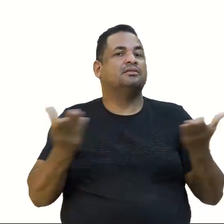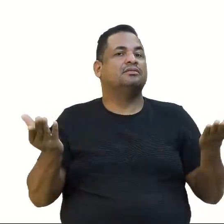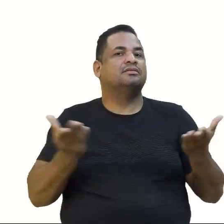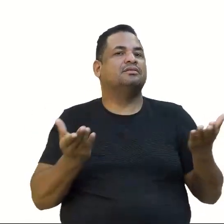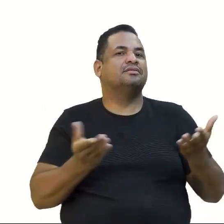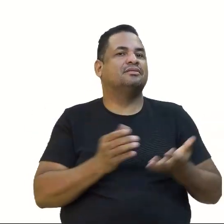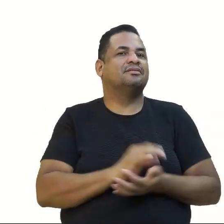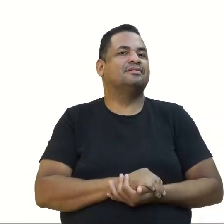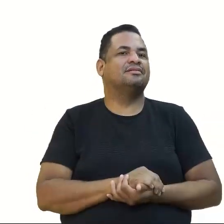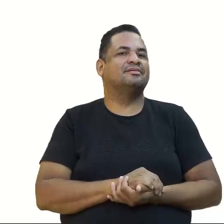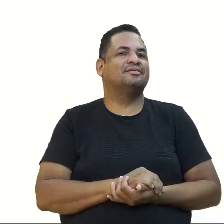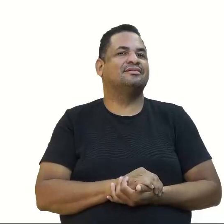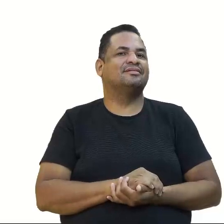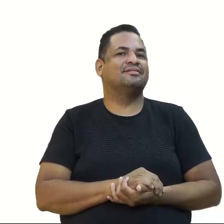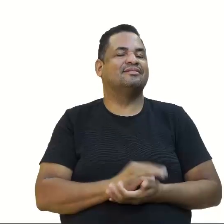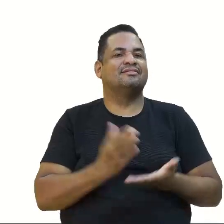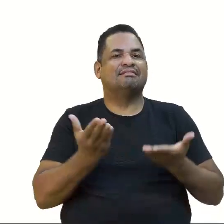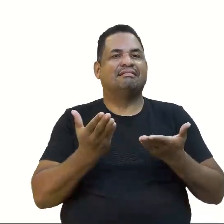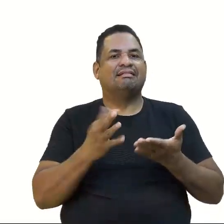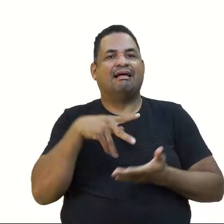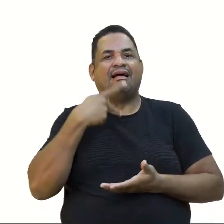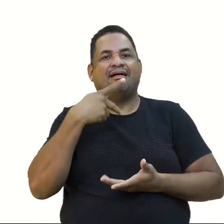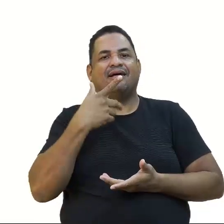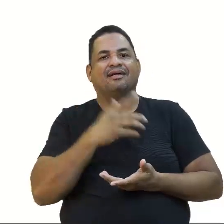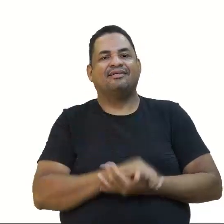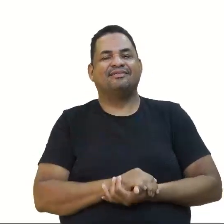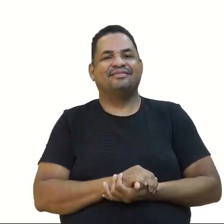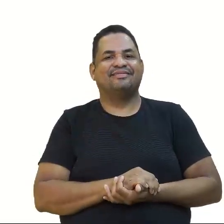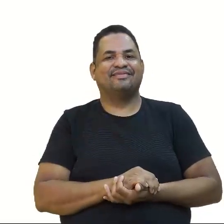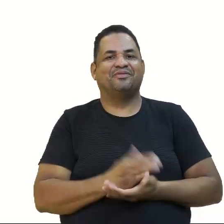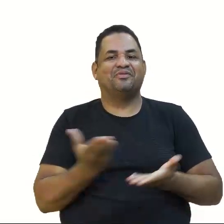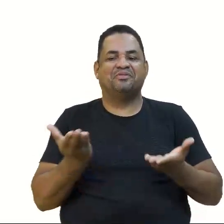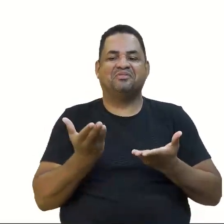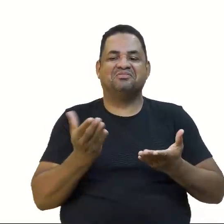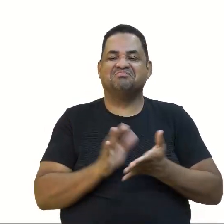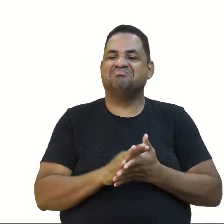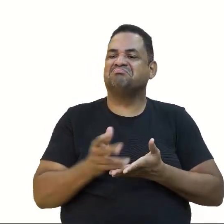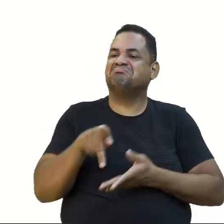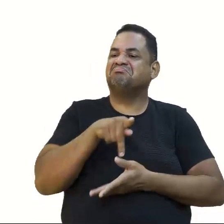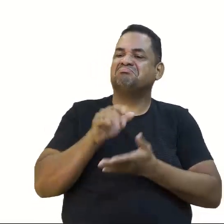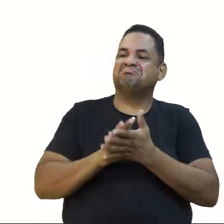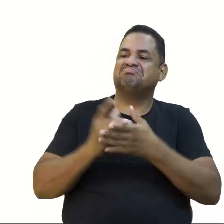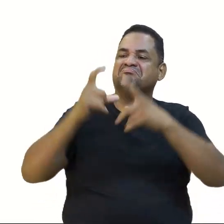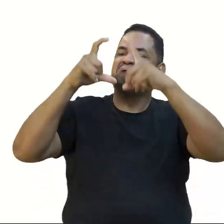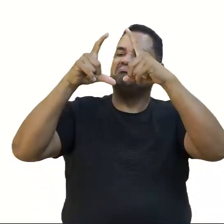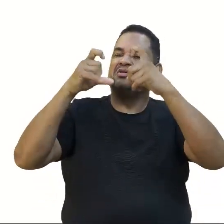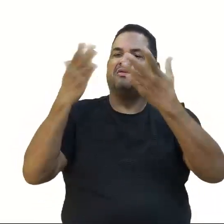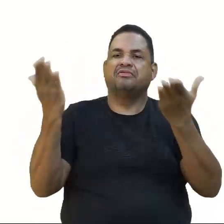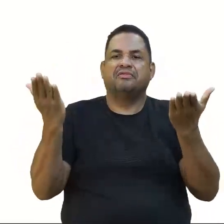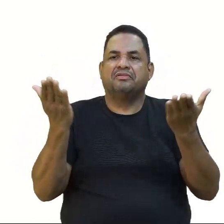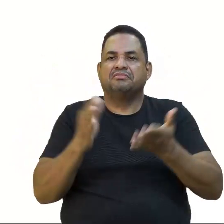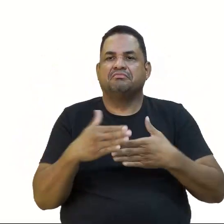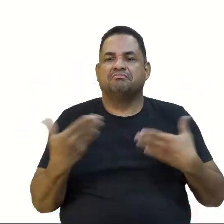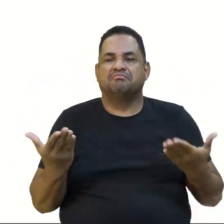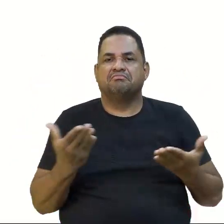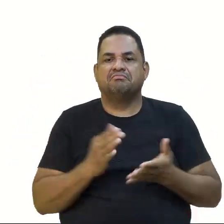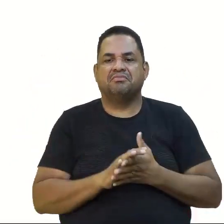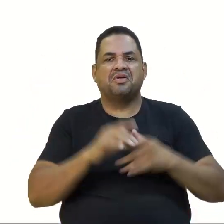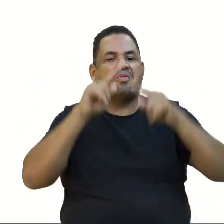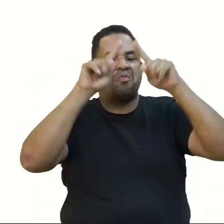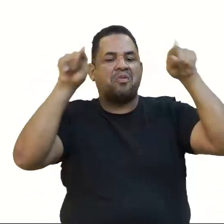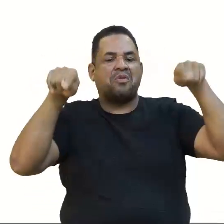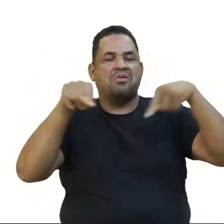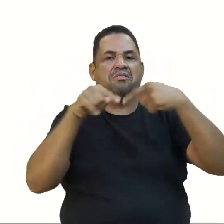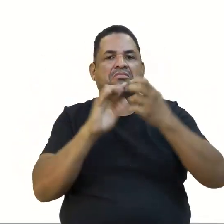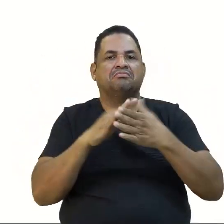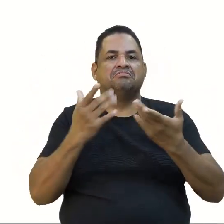nós ficávamos desesperados. Hoje em dia, professor, posso tirar uma foto do quadro? se é aula online, posso